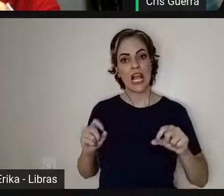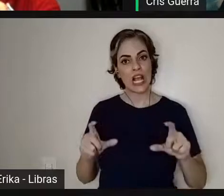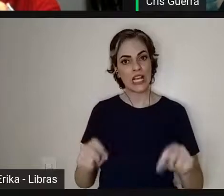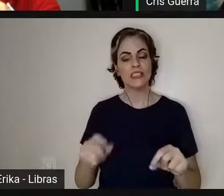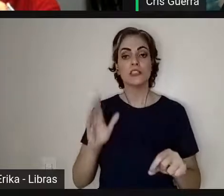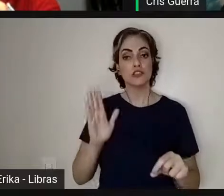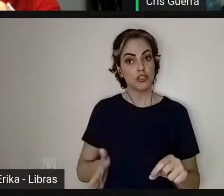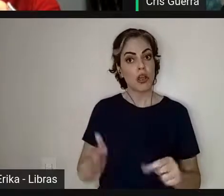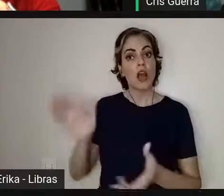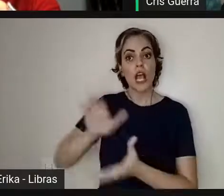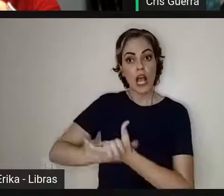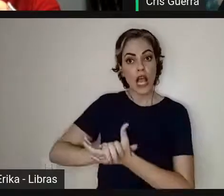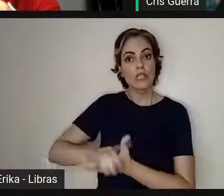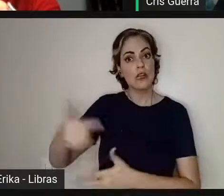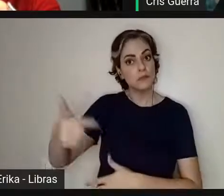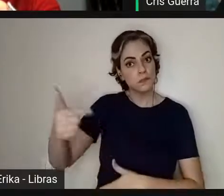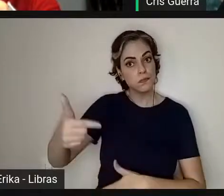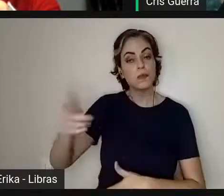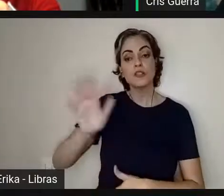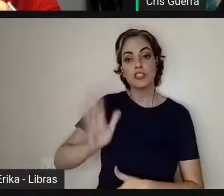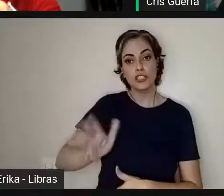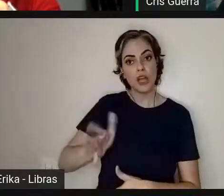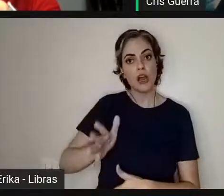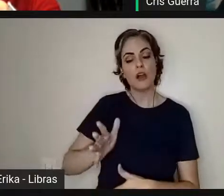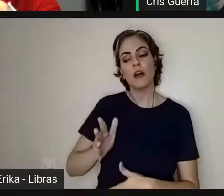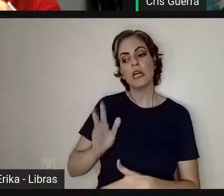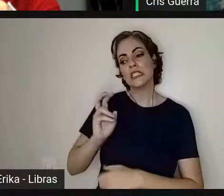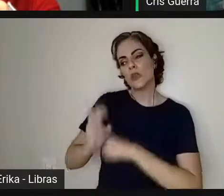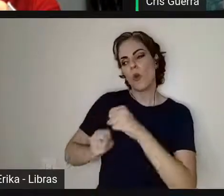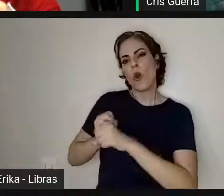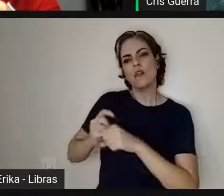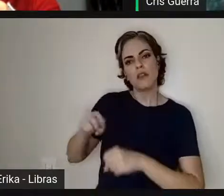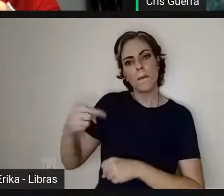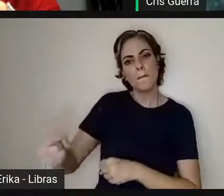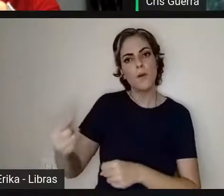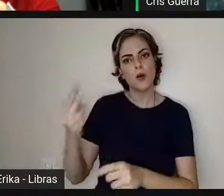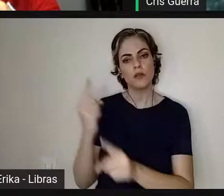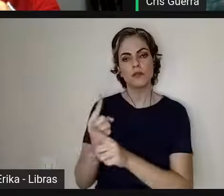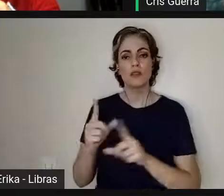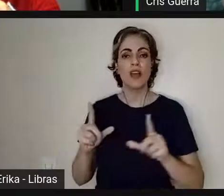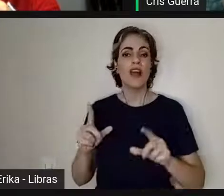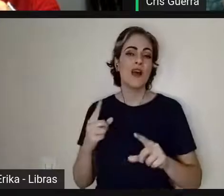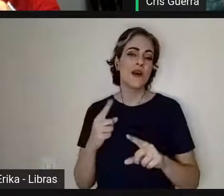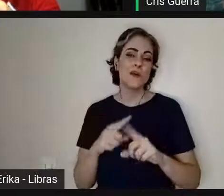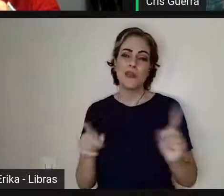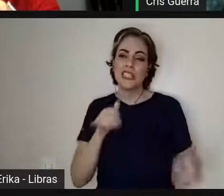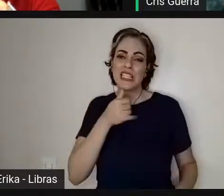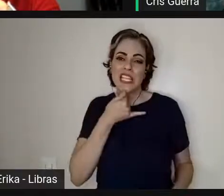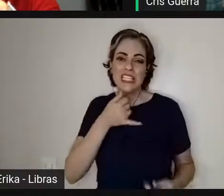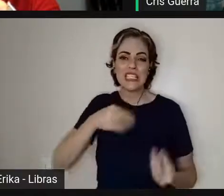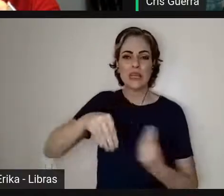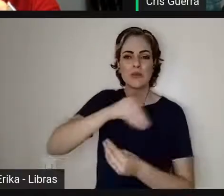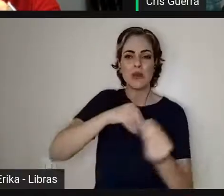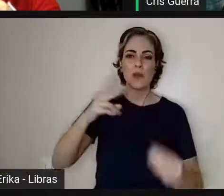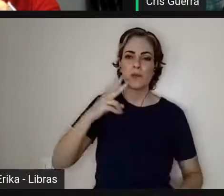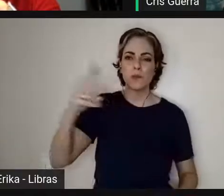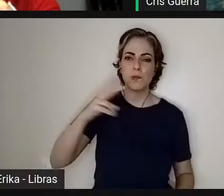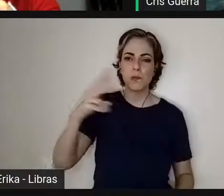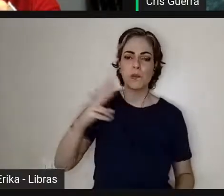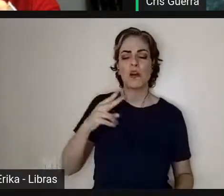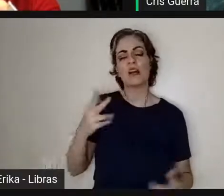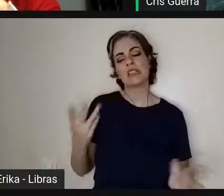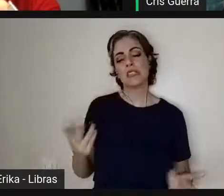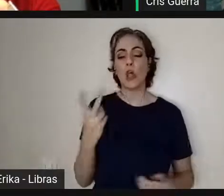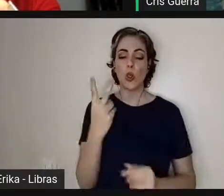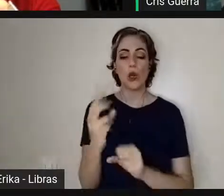de novo, e acho que também um pouco de tristeza, mas ele tinha sido fumante, tinha parado e tal, então meu pai também ficou 2